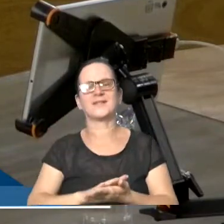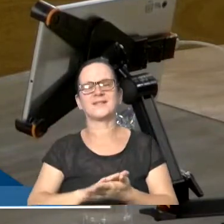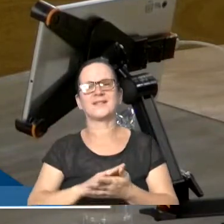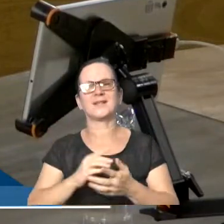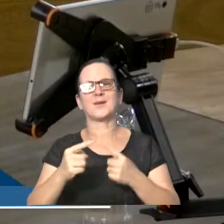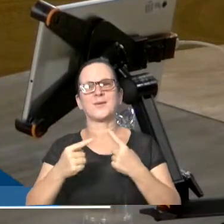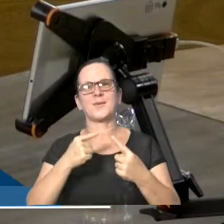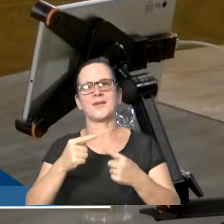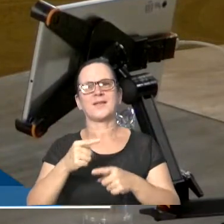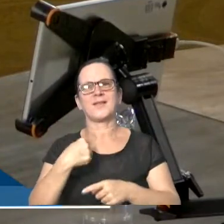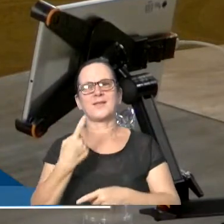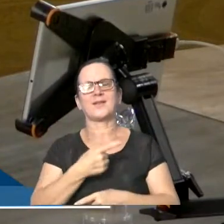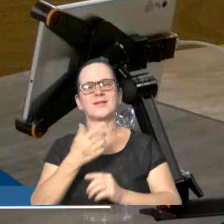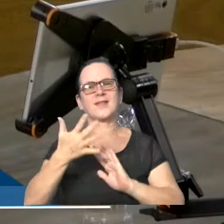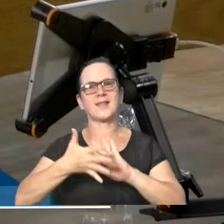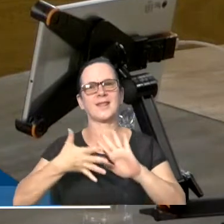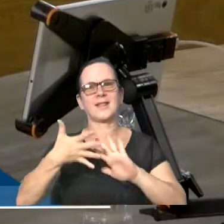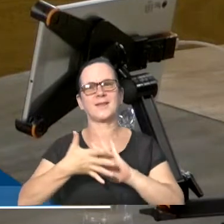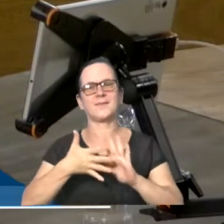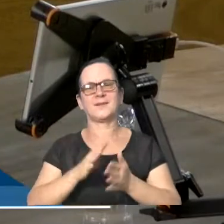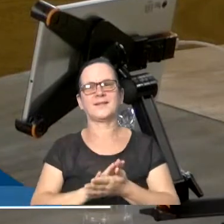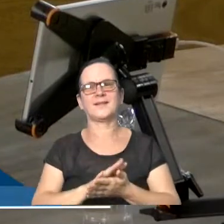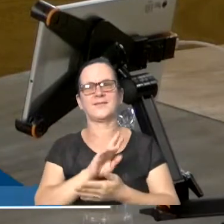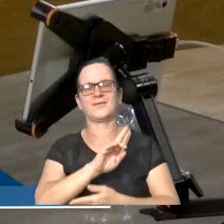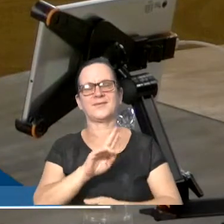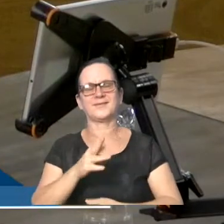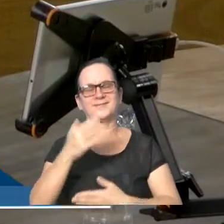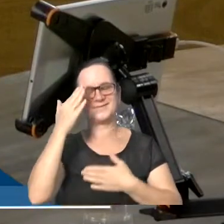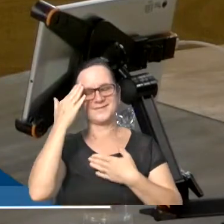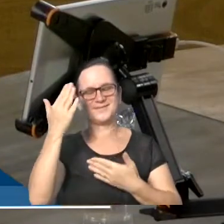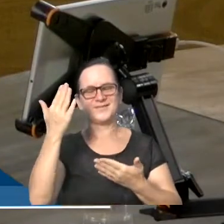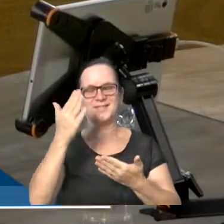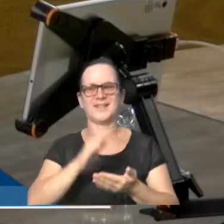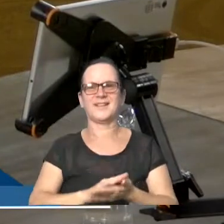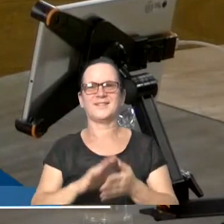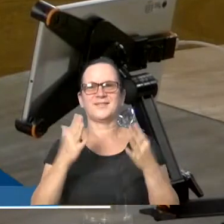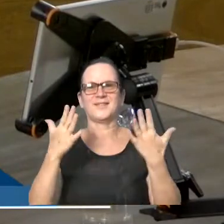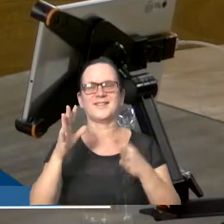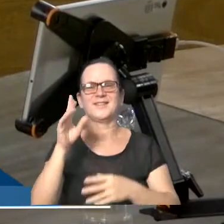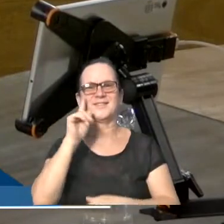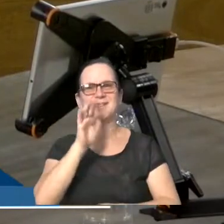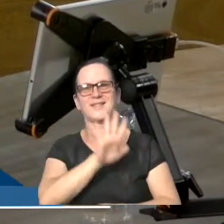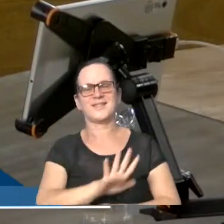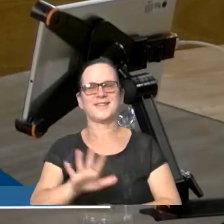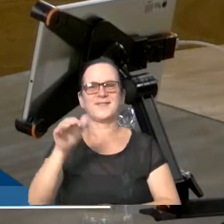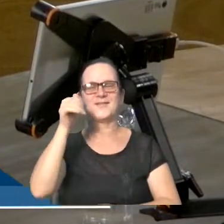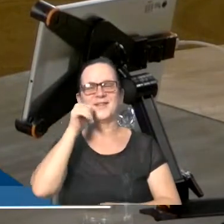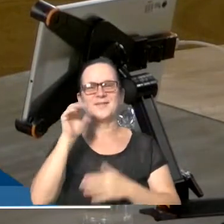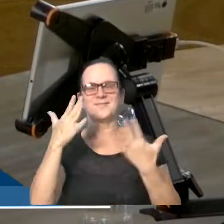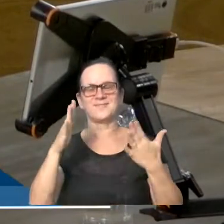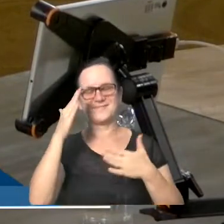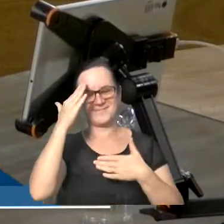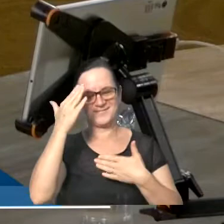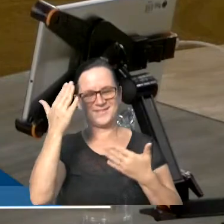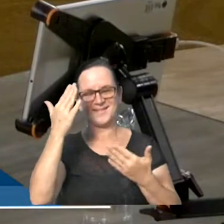comunicam com a gente através das Libras. Então, em nome delas, desejar um feliz Dia das Mulheres, um parabéns para todas elas, tá bom? De momento é só e parabéns,